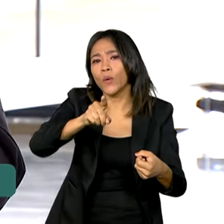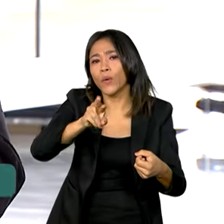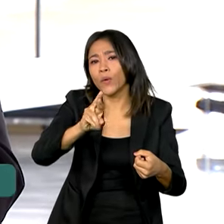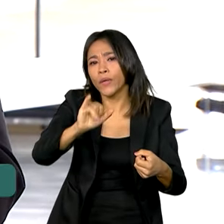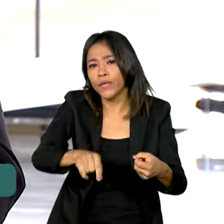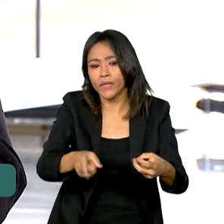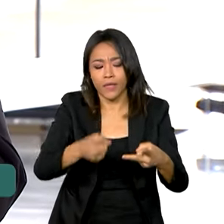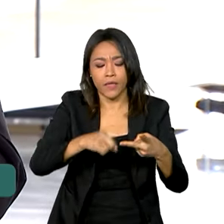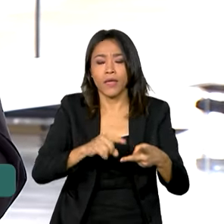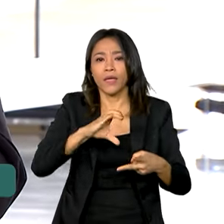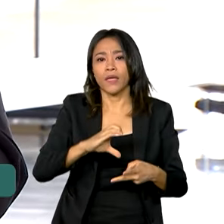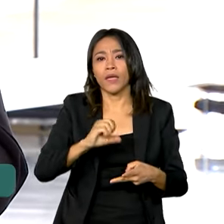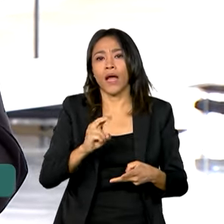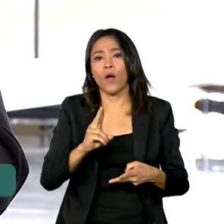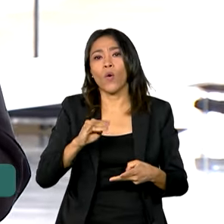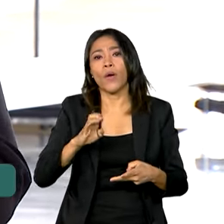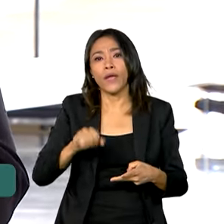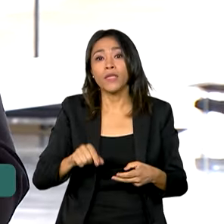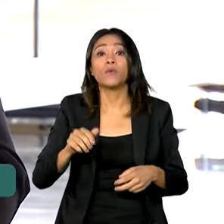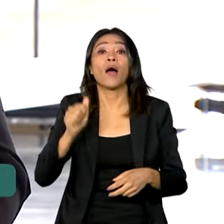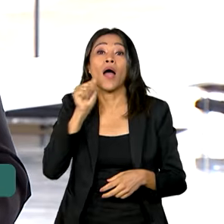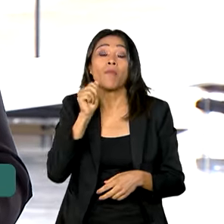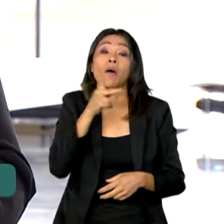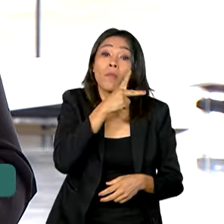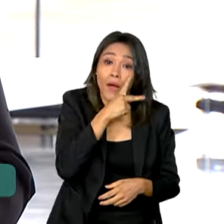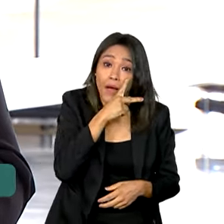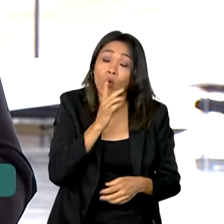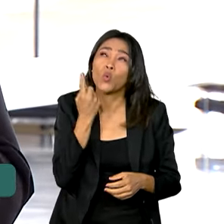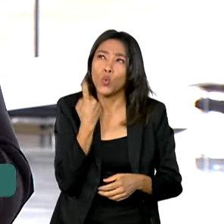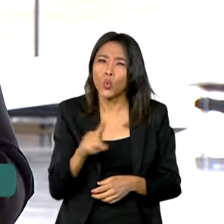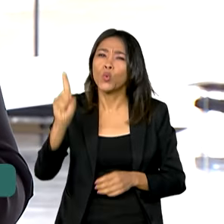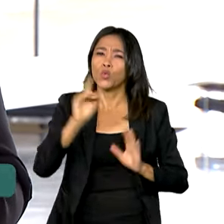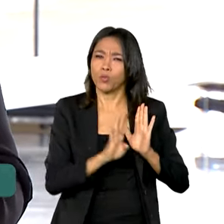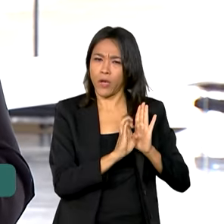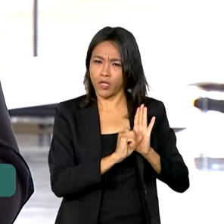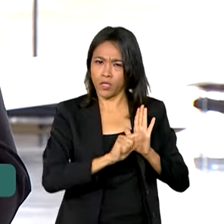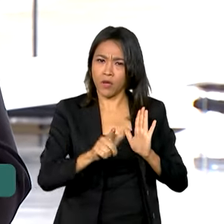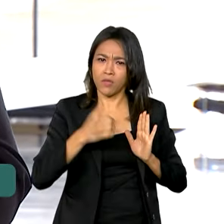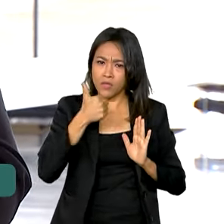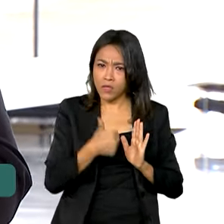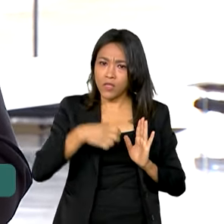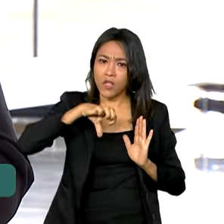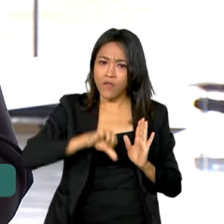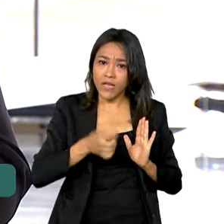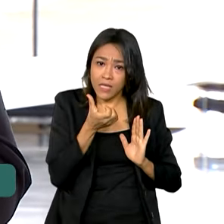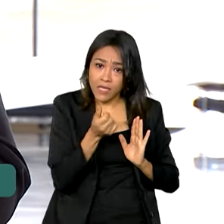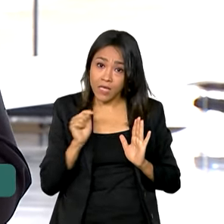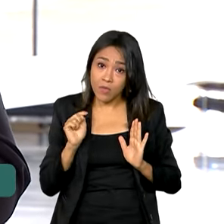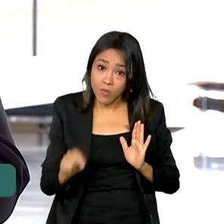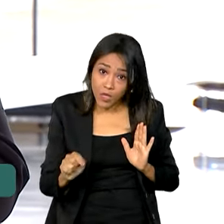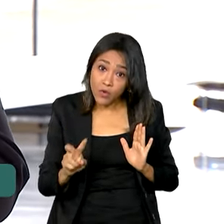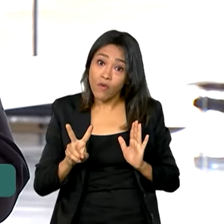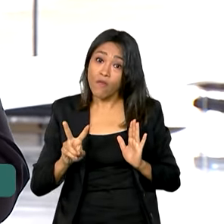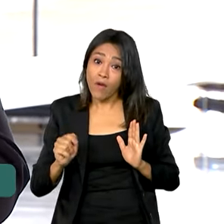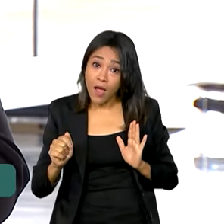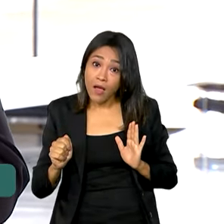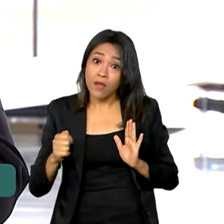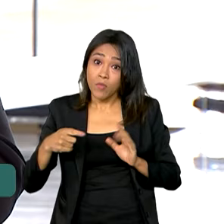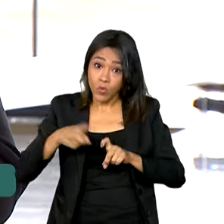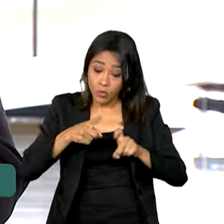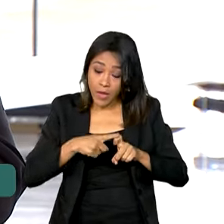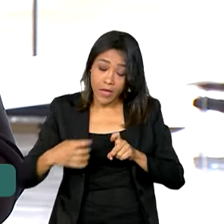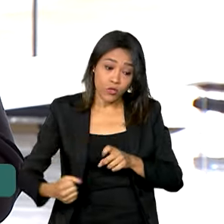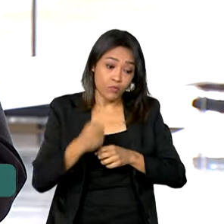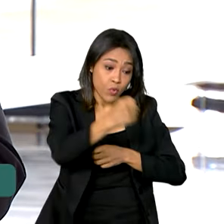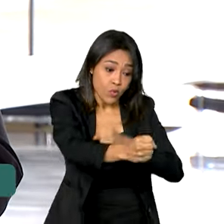e Calcoene, no Amapá. Além disso, o último edital previu 196 novas vagas para médicos atuarem nos